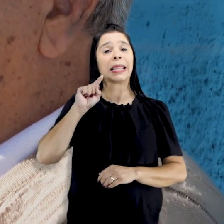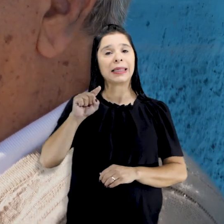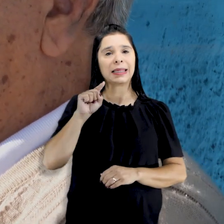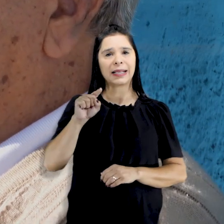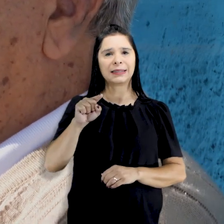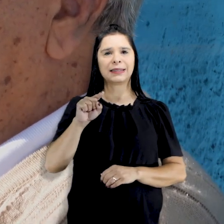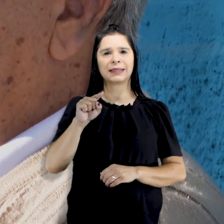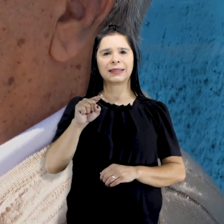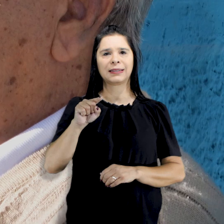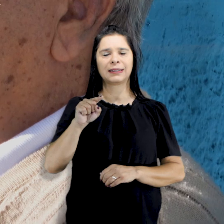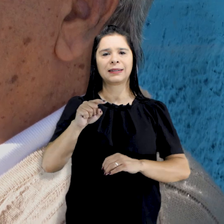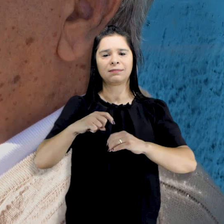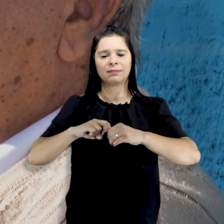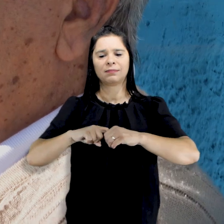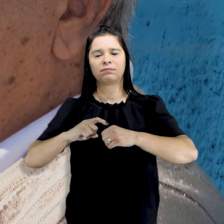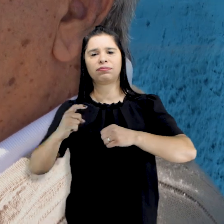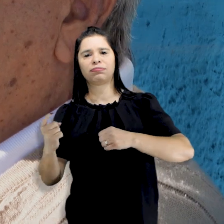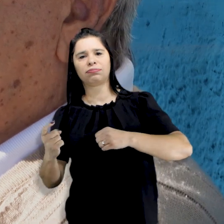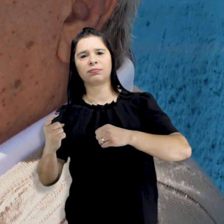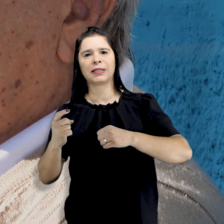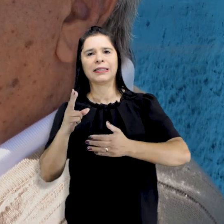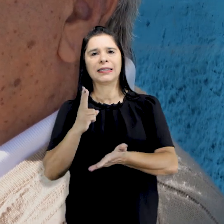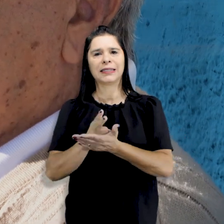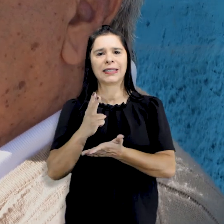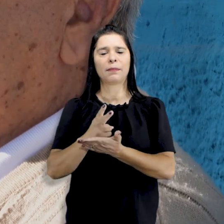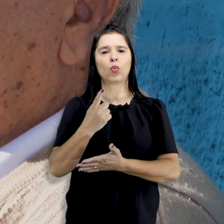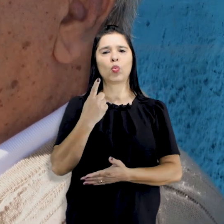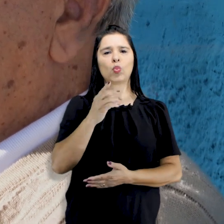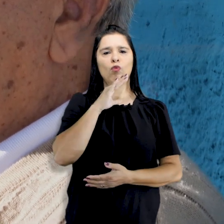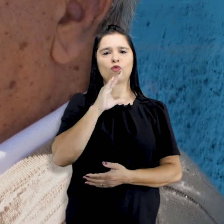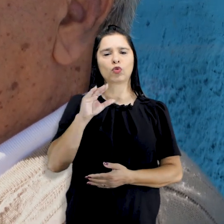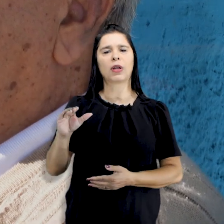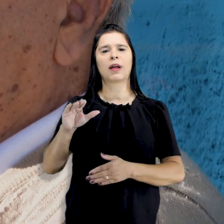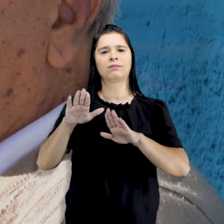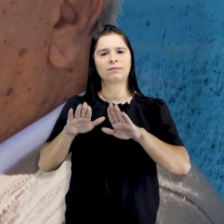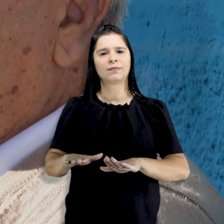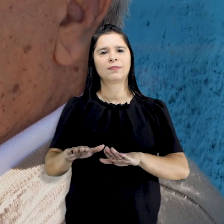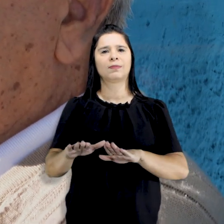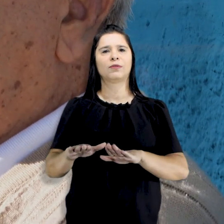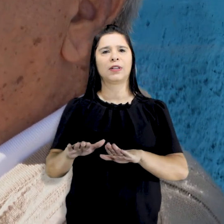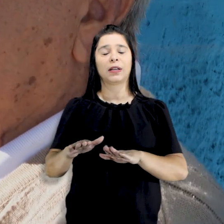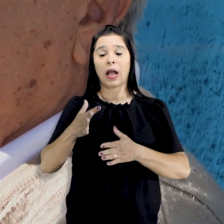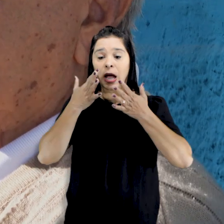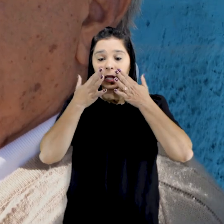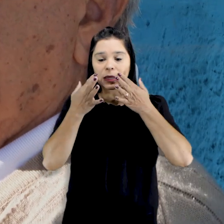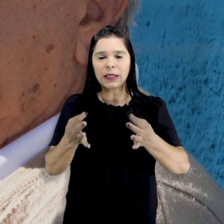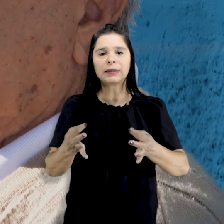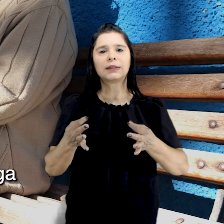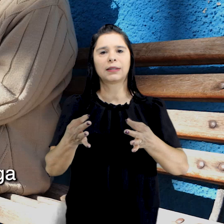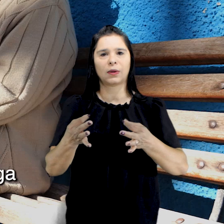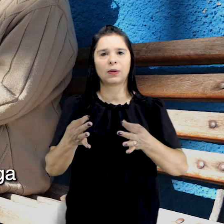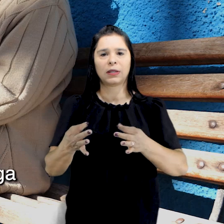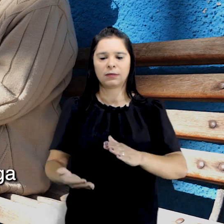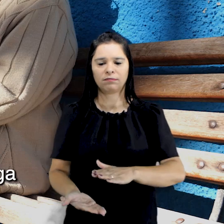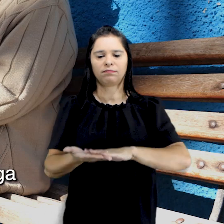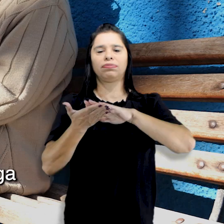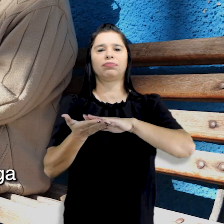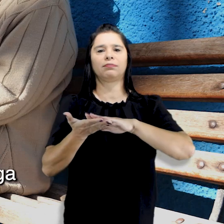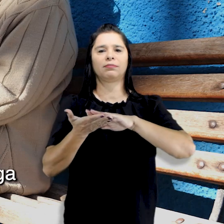nesse desengatar, sempre um funcionário ficava atento em pôr um calço na carreta.